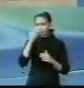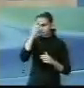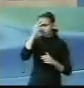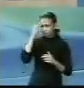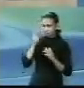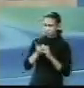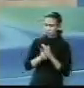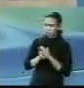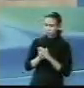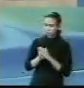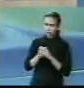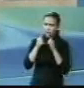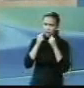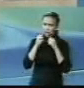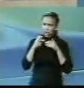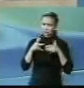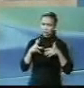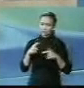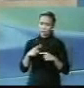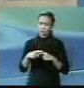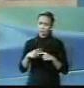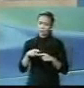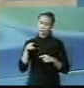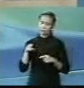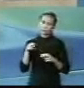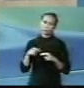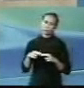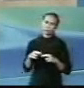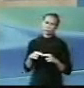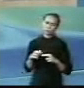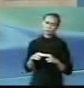lenta porque ele está usando indevidamente. Que ele não aceita ainda